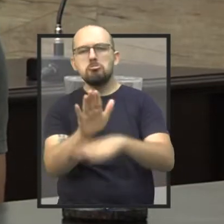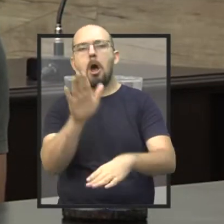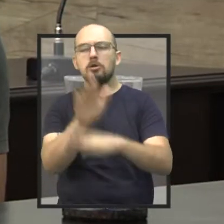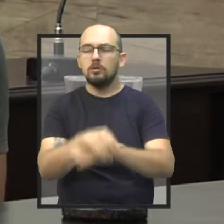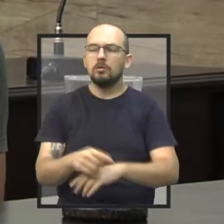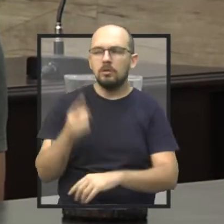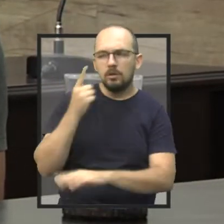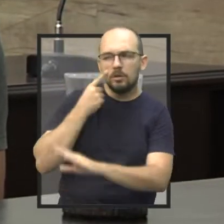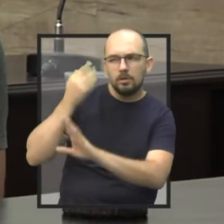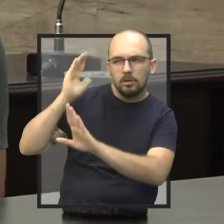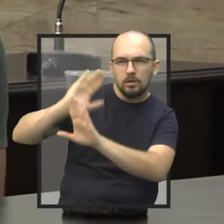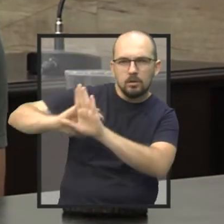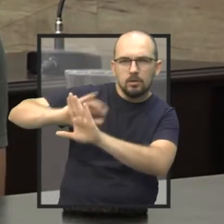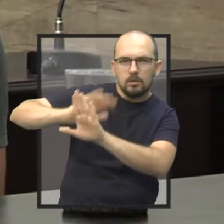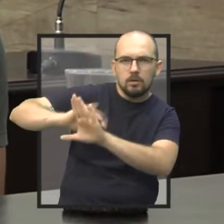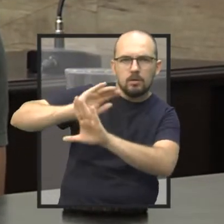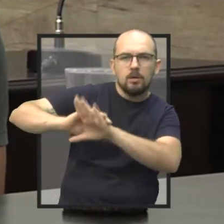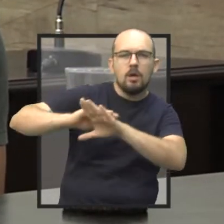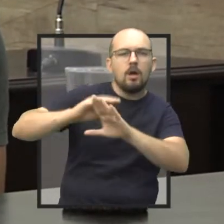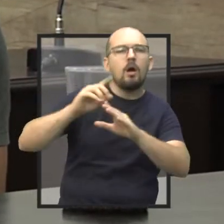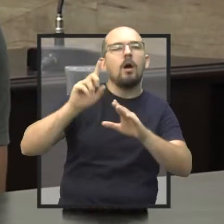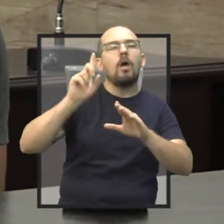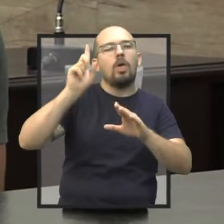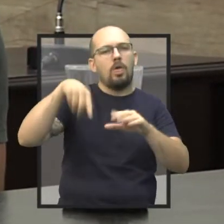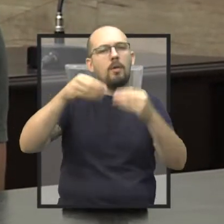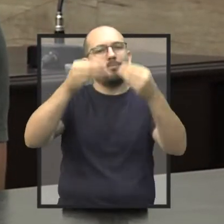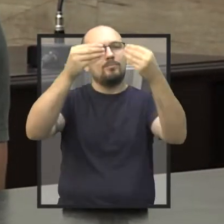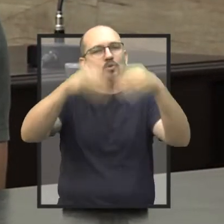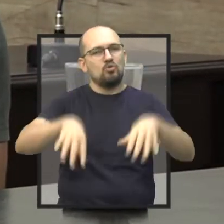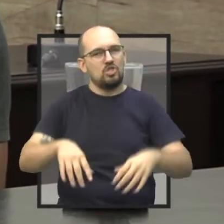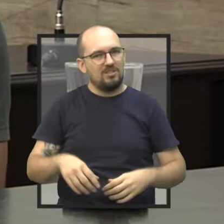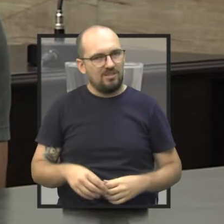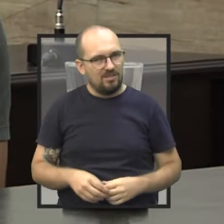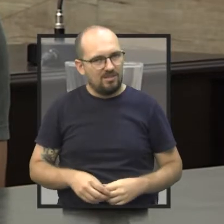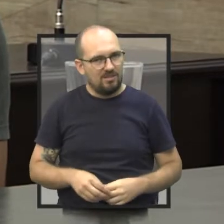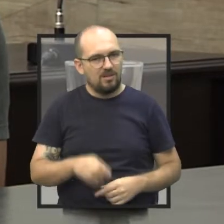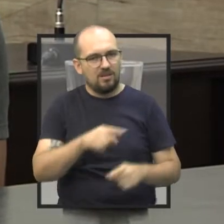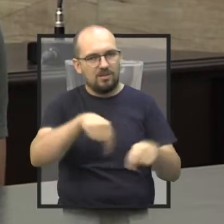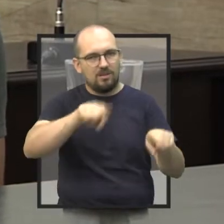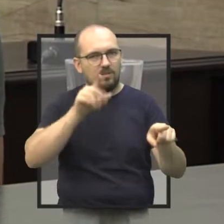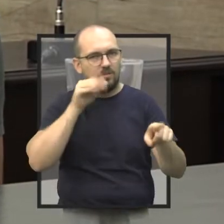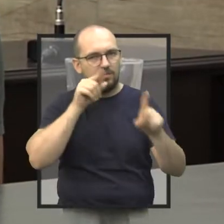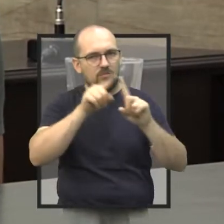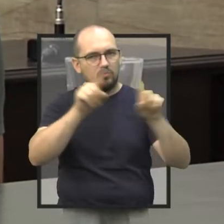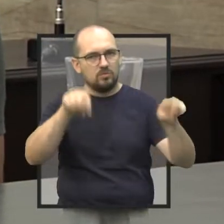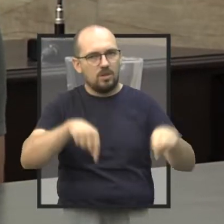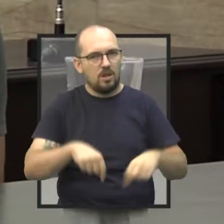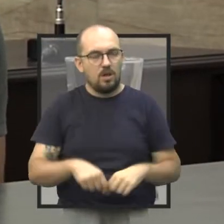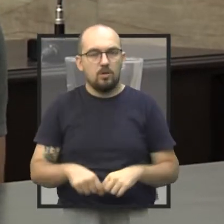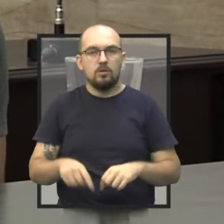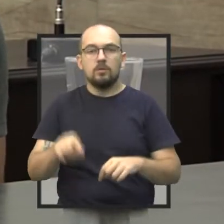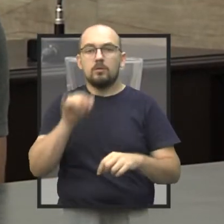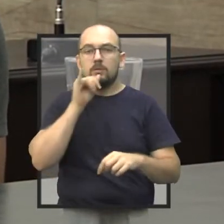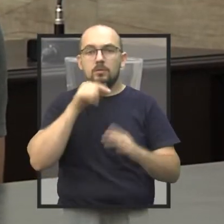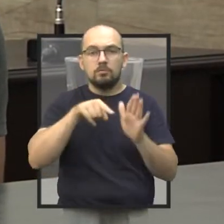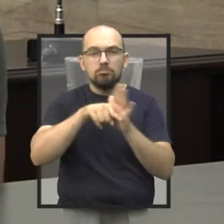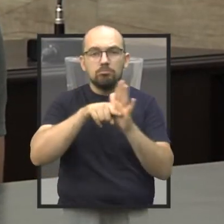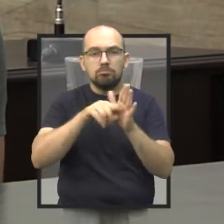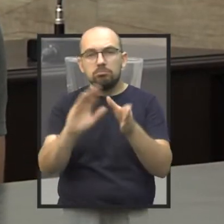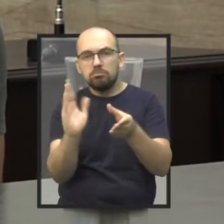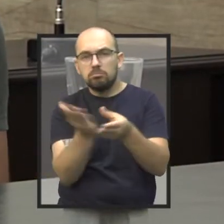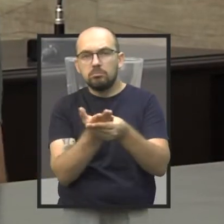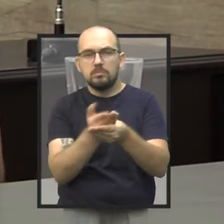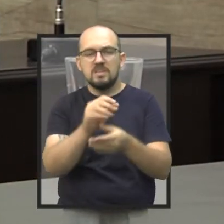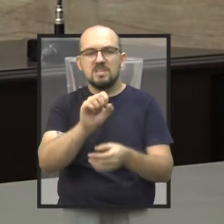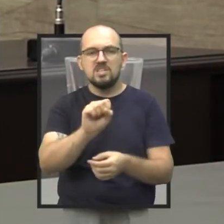servidores, na verdade, na prática, os prejudica. A sindicância e os processos administrativos, que